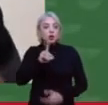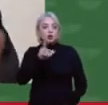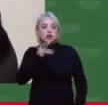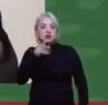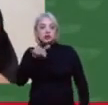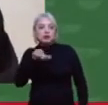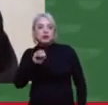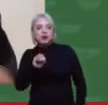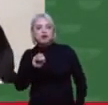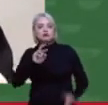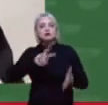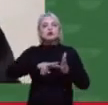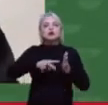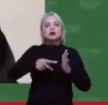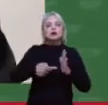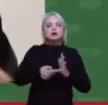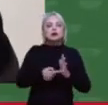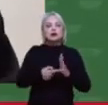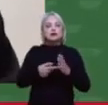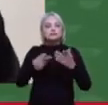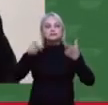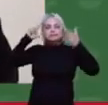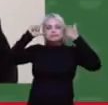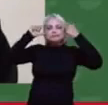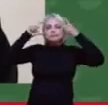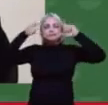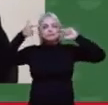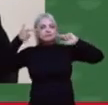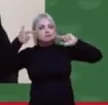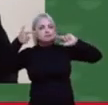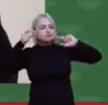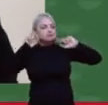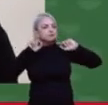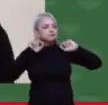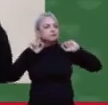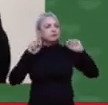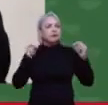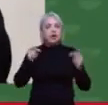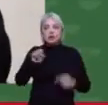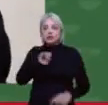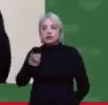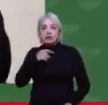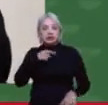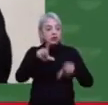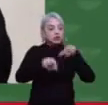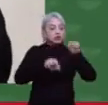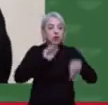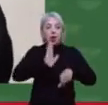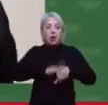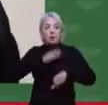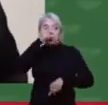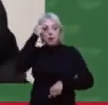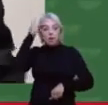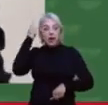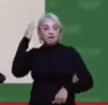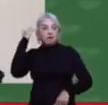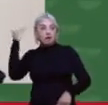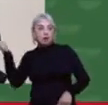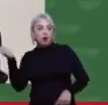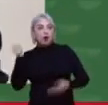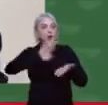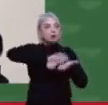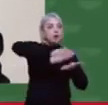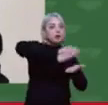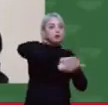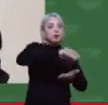Distritão, significa que é um paradoxo insanável. Se você escolhe os mais votados, você exclui